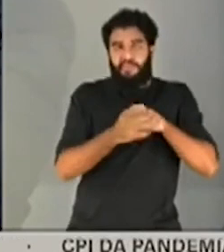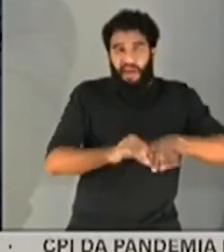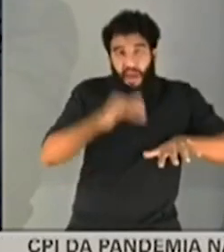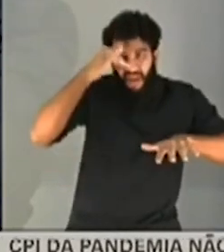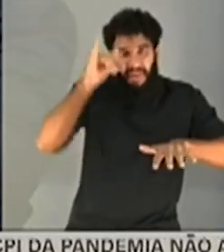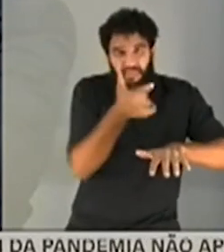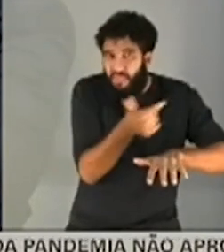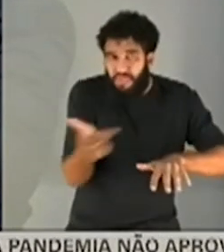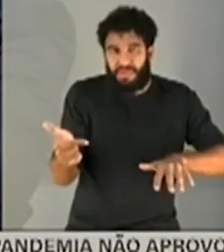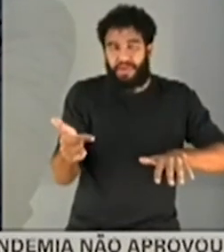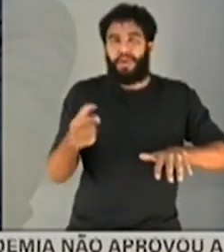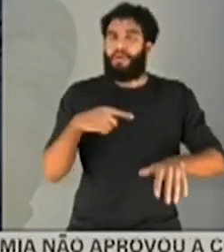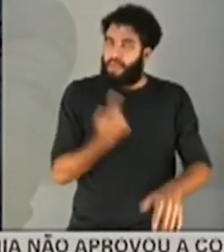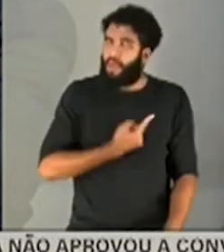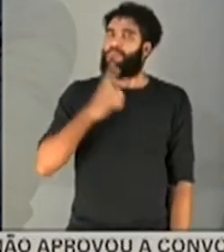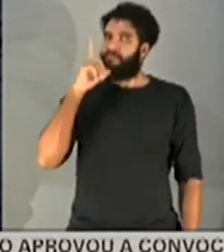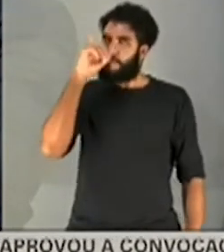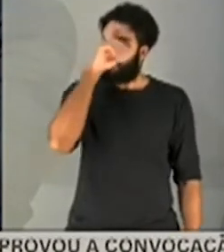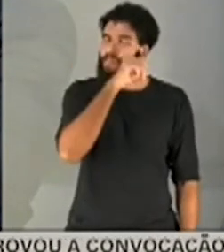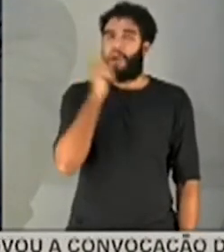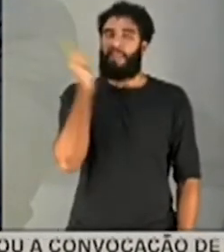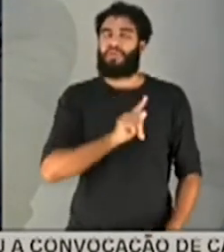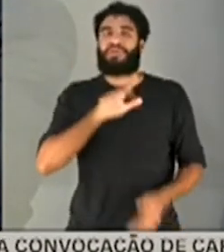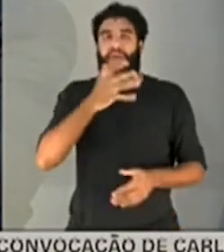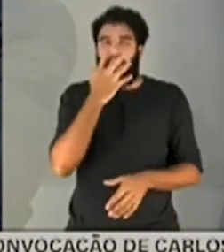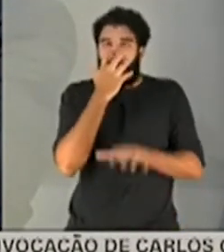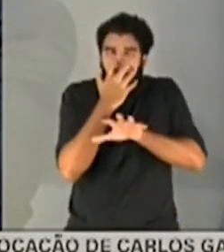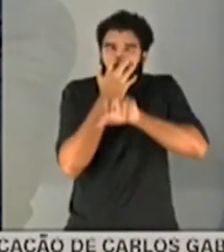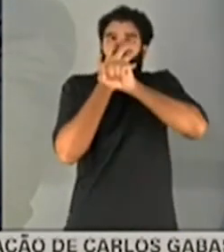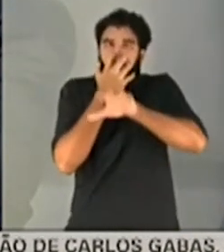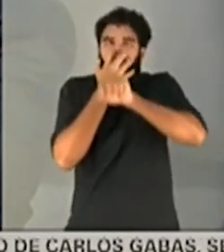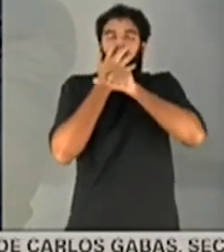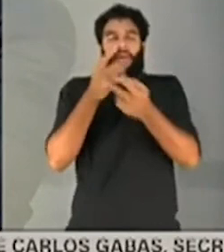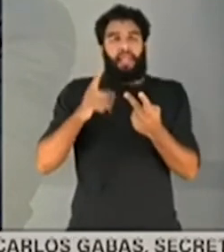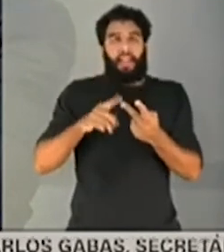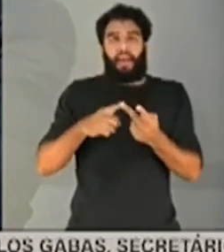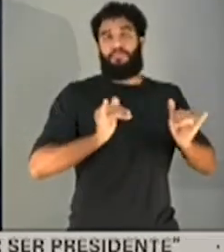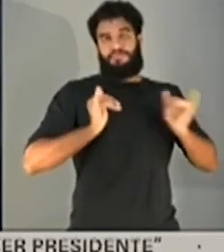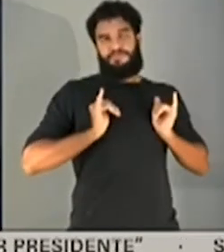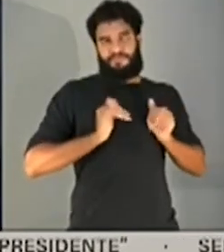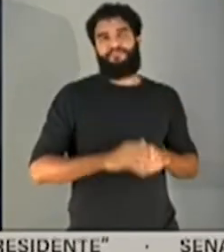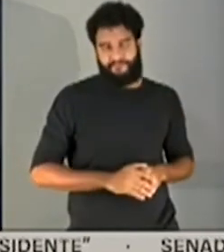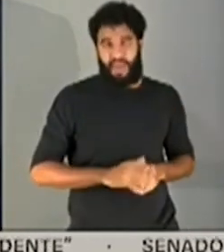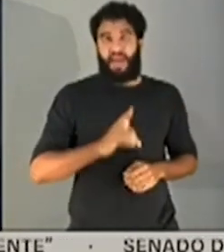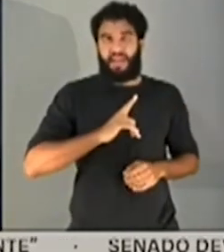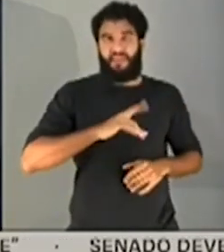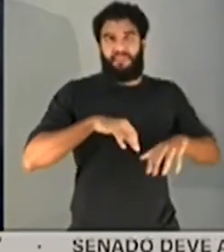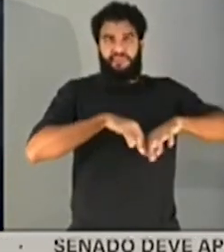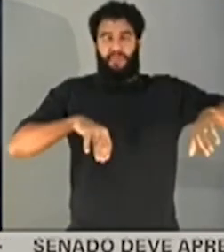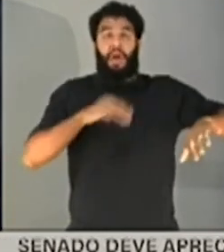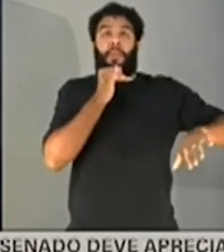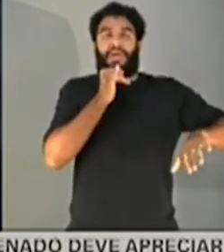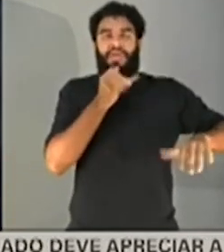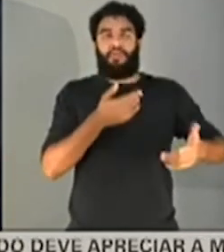dificuldades para poder obter os insumos, respiradores, os leitos hospitalares. Nós não tínhamos